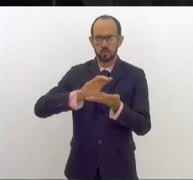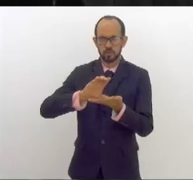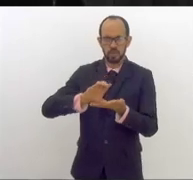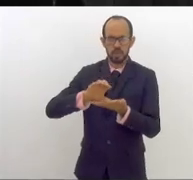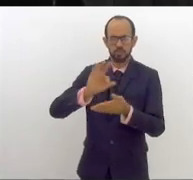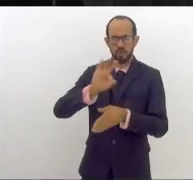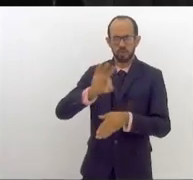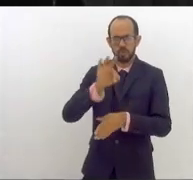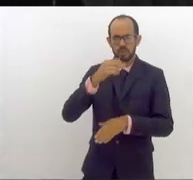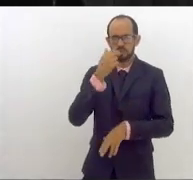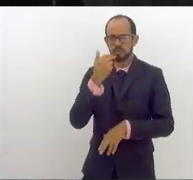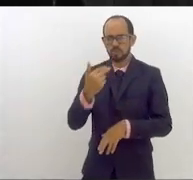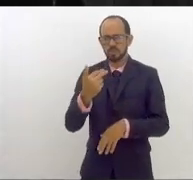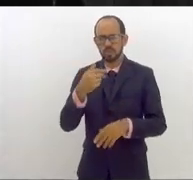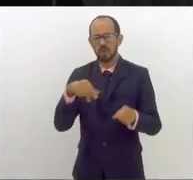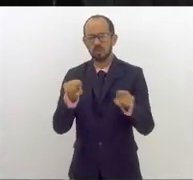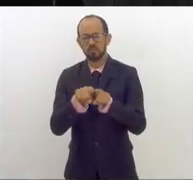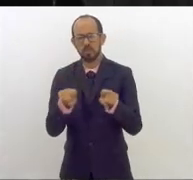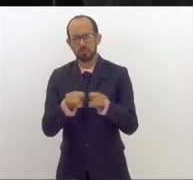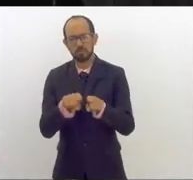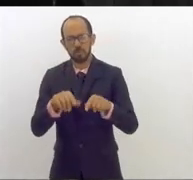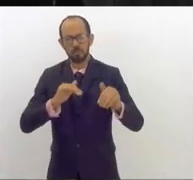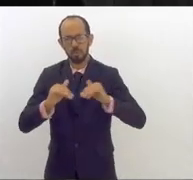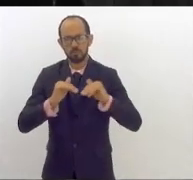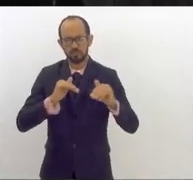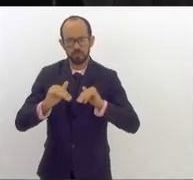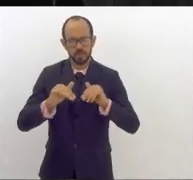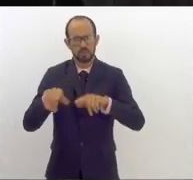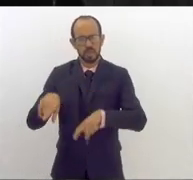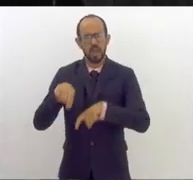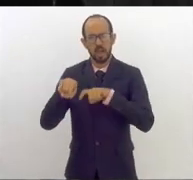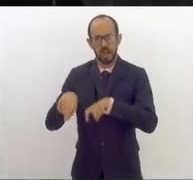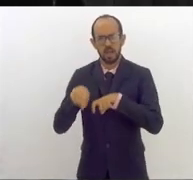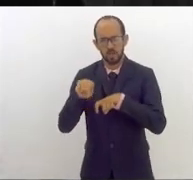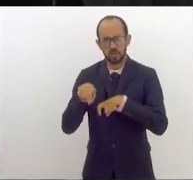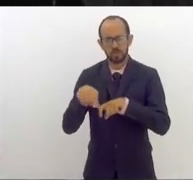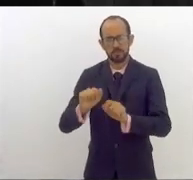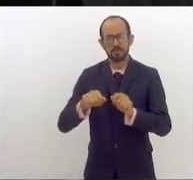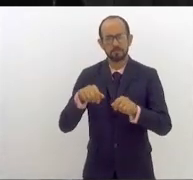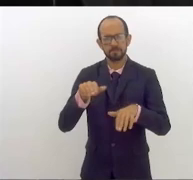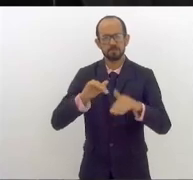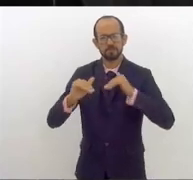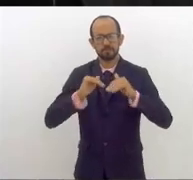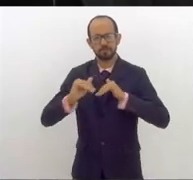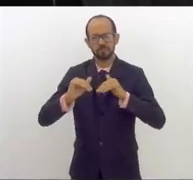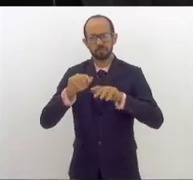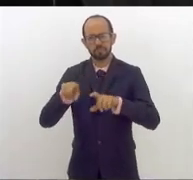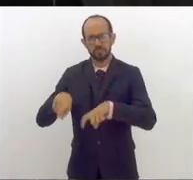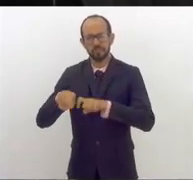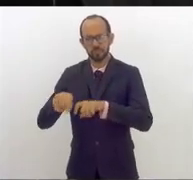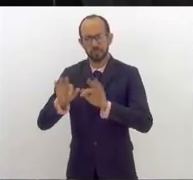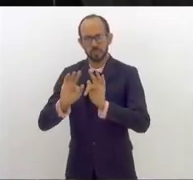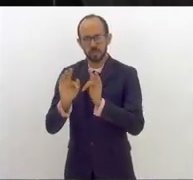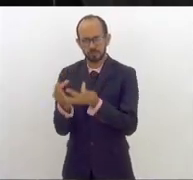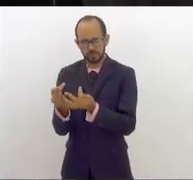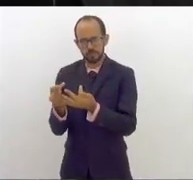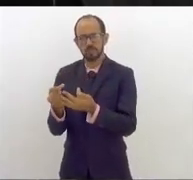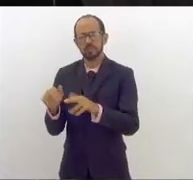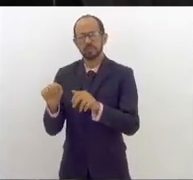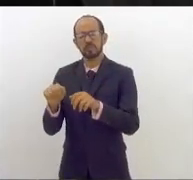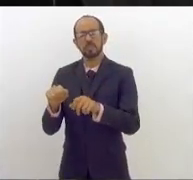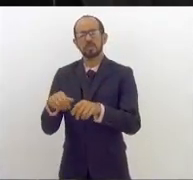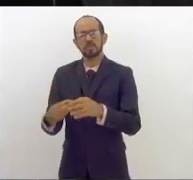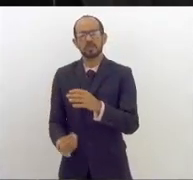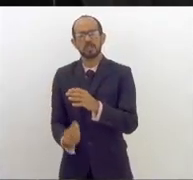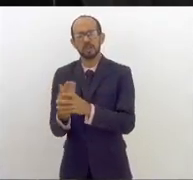nutrição que envolvem por exemplo movimentos da agroecologia movimentos de agricultores familiares movimentos sociais que atuam no campo da produção